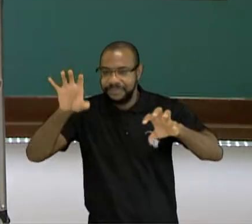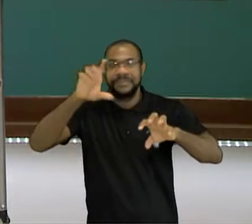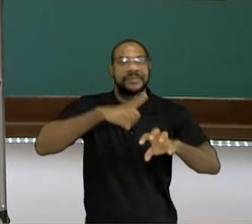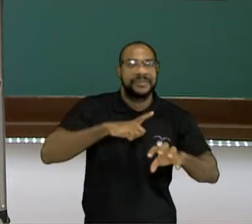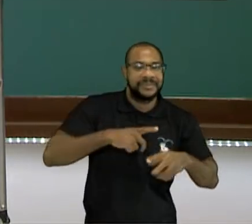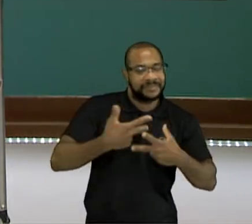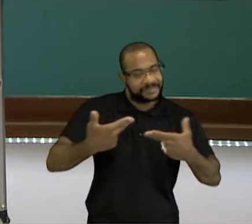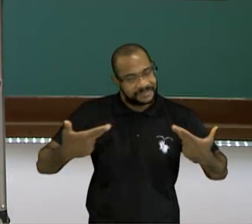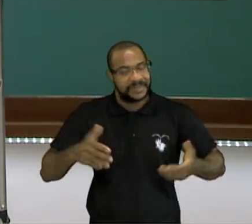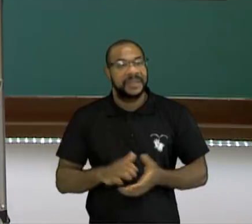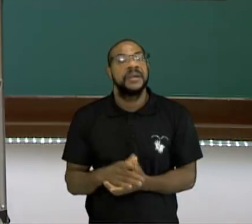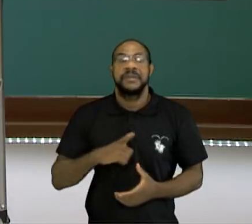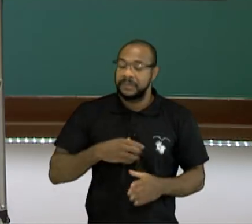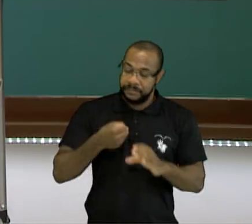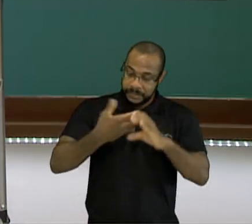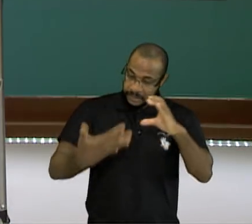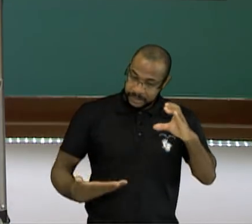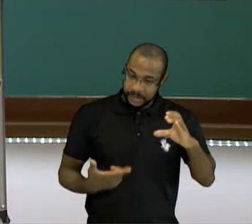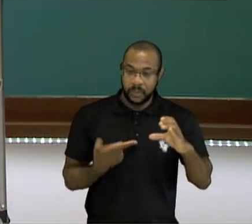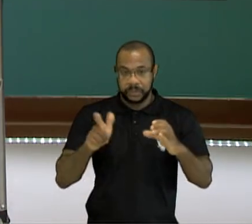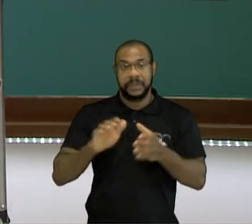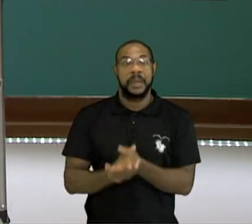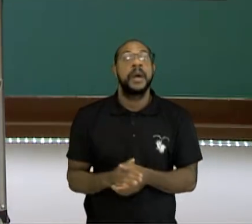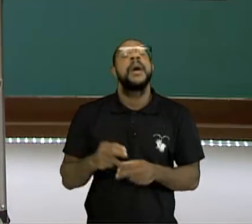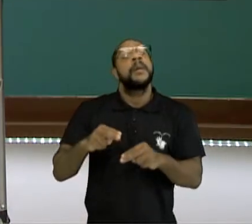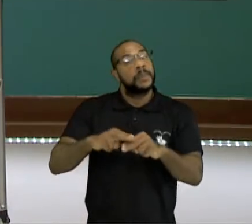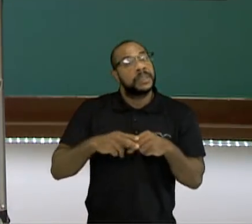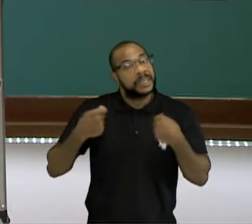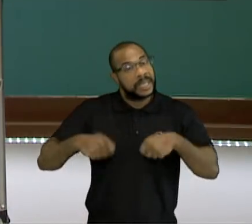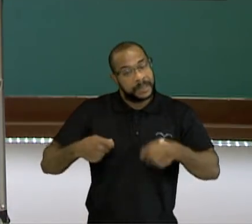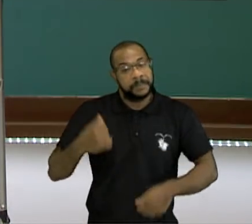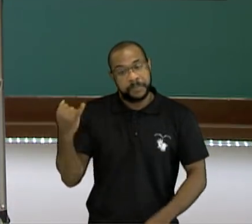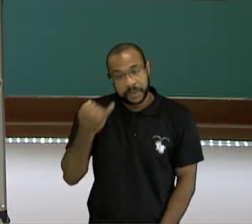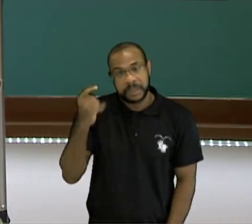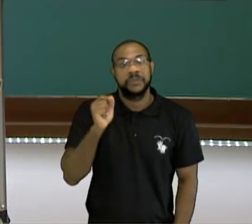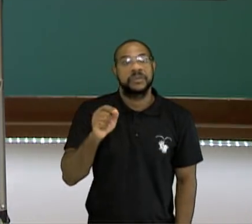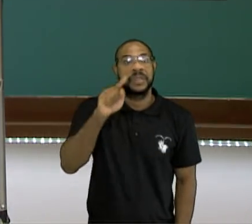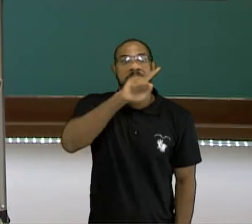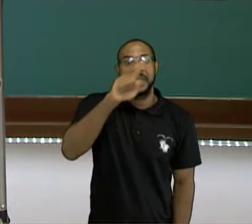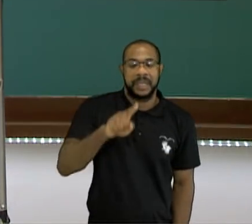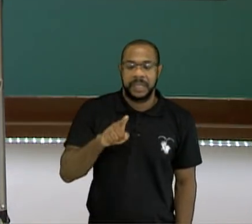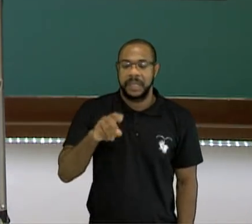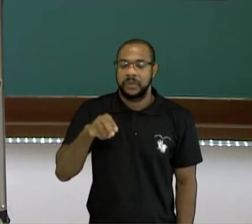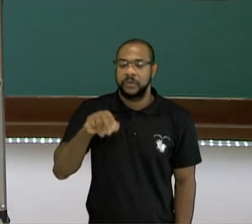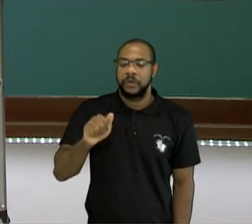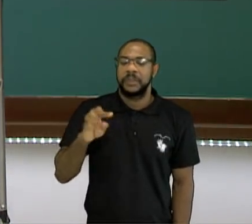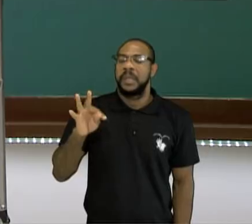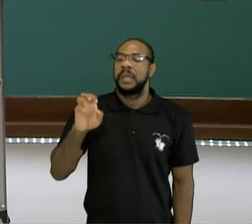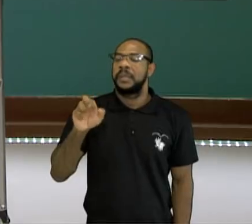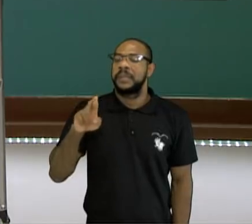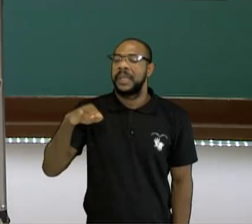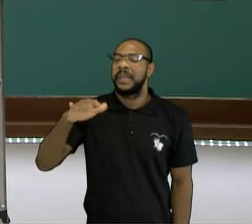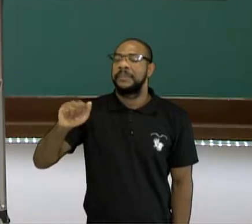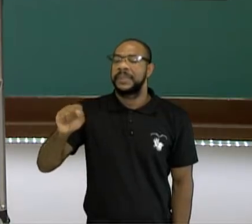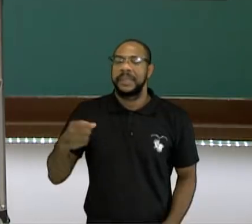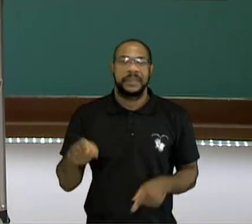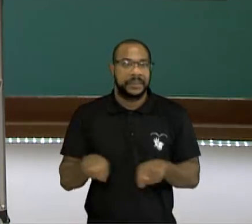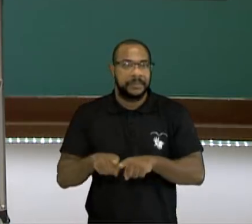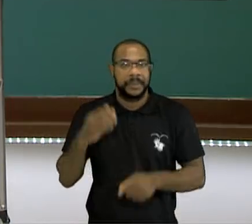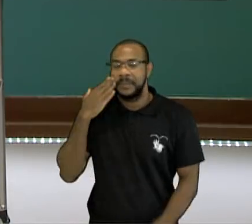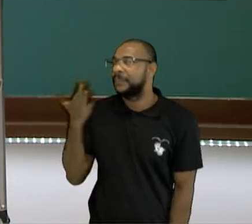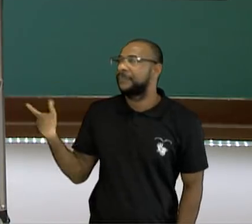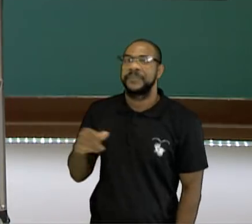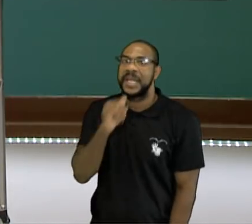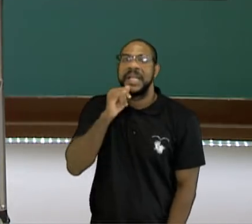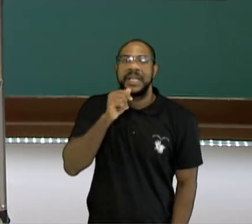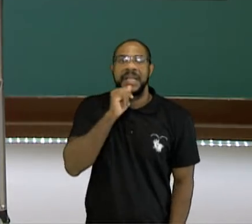características. Por isso que é importante saber das zonas térmicas para entender a diversidade de paisagens. Então, o que nós vamos ter? Uma área